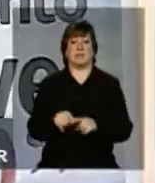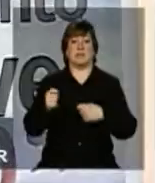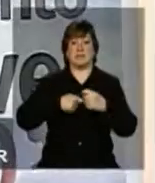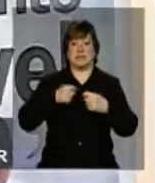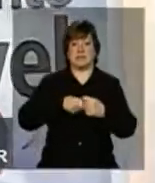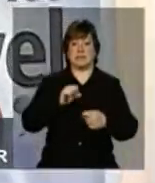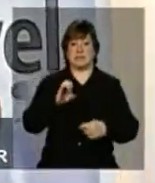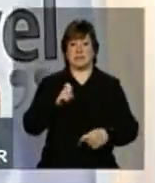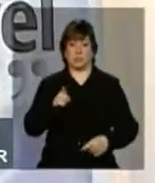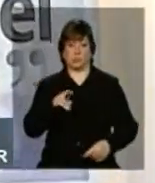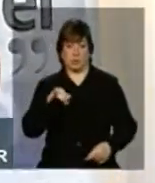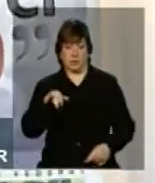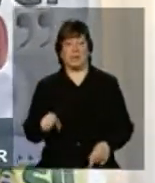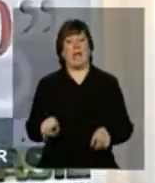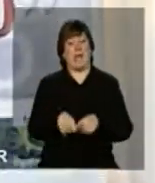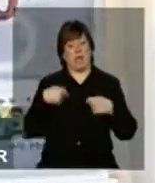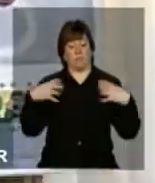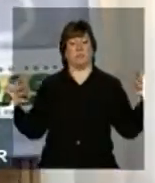mesa.